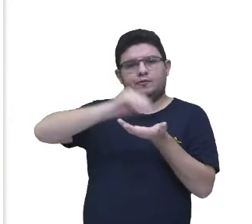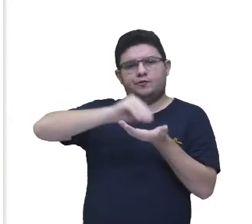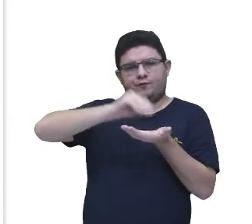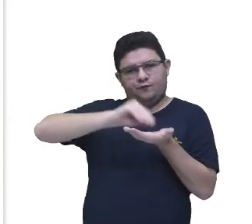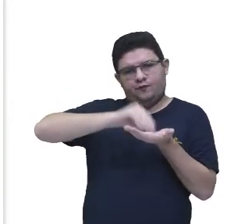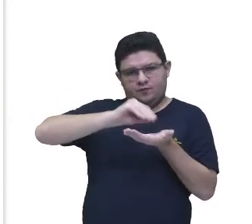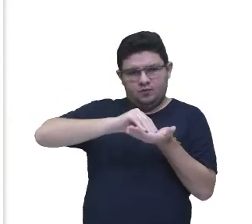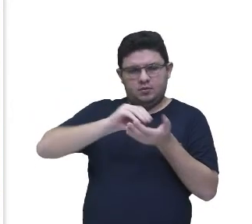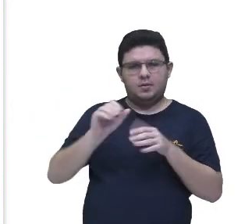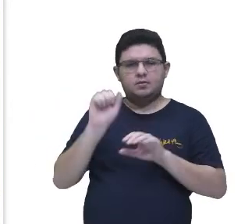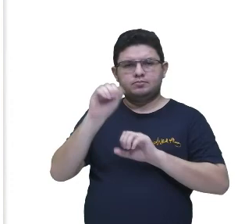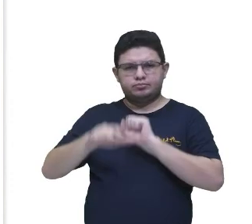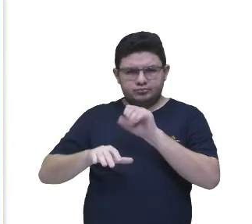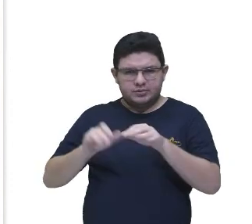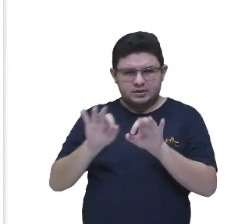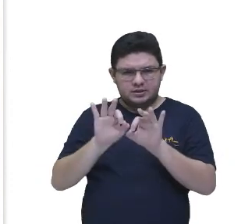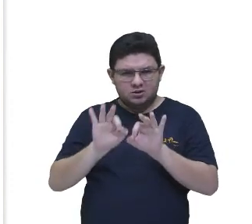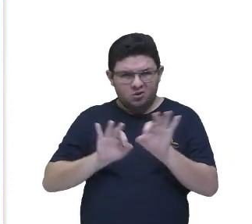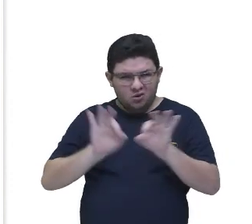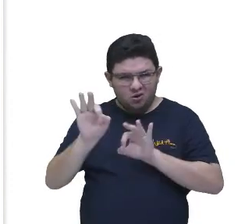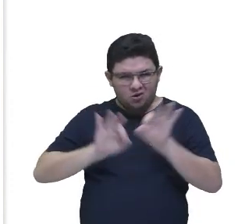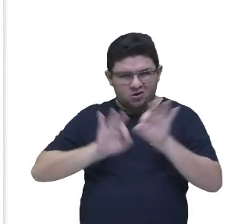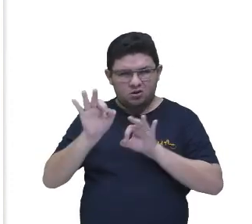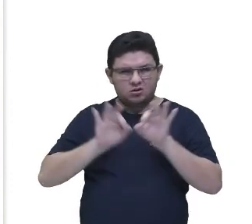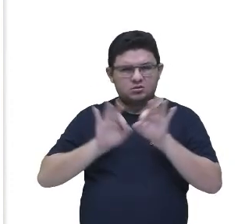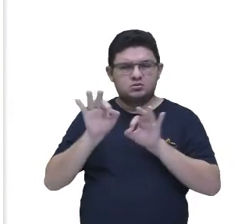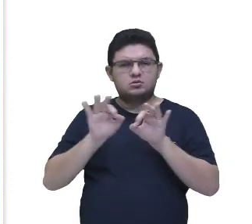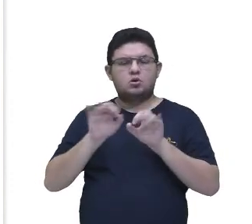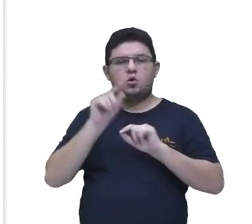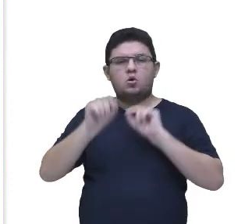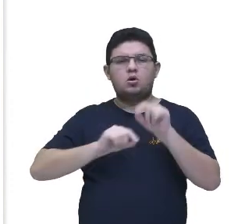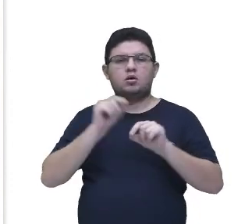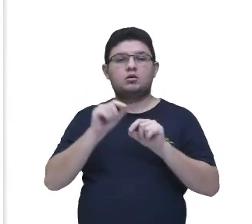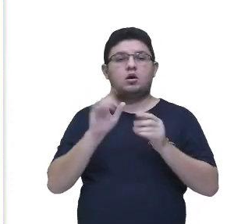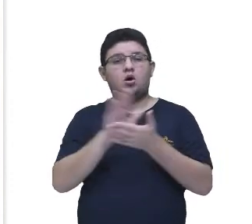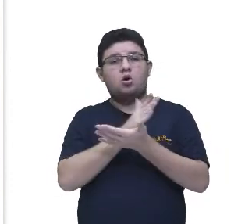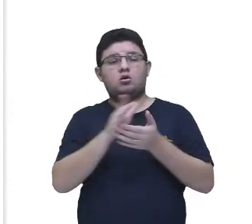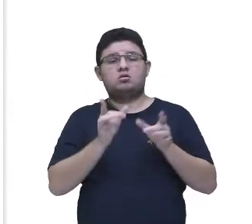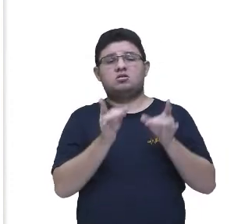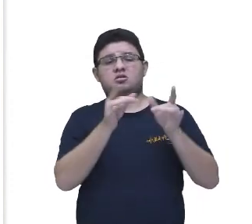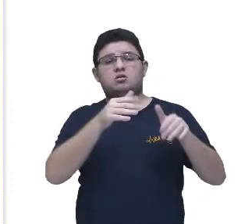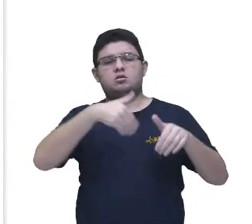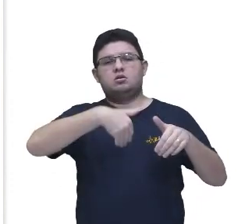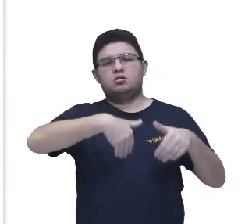descartar o lixo da forma correta, né, fazendo o que a gente chama de lixeira viciada, que fica lá